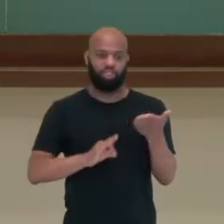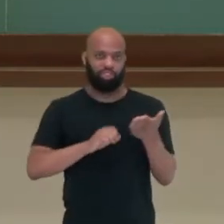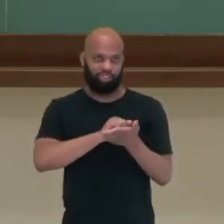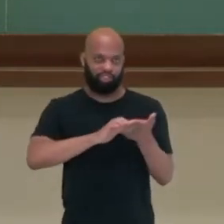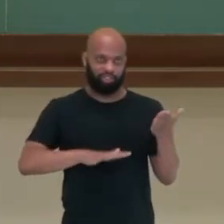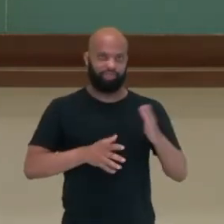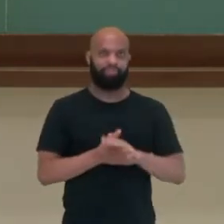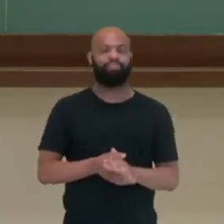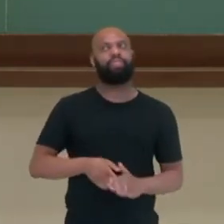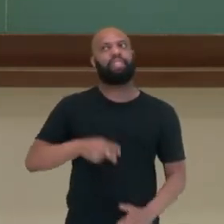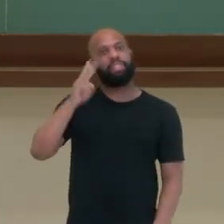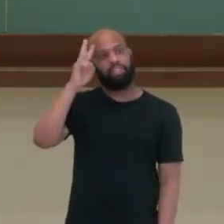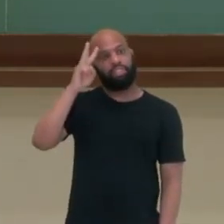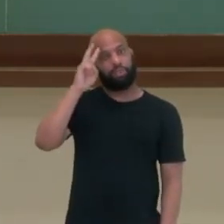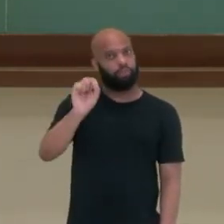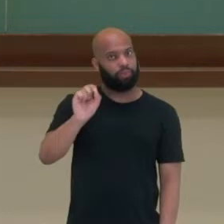exercício?